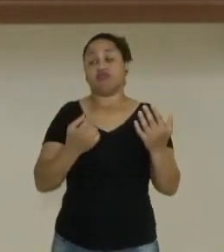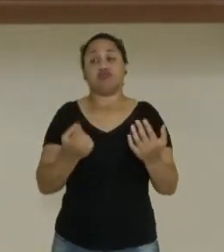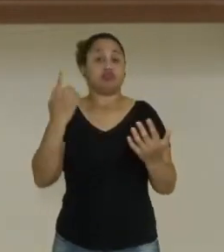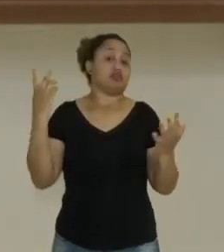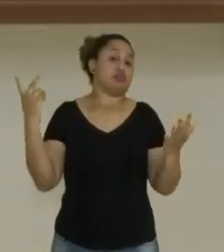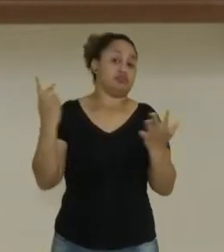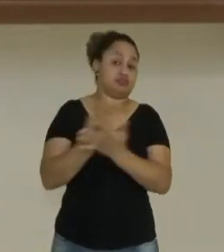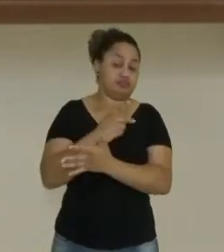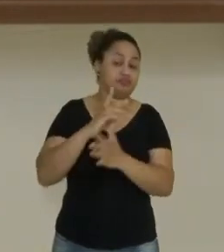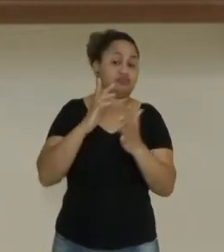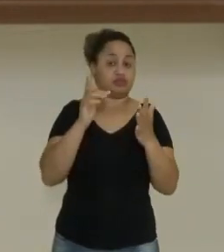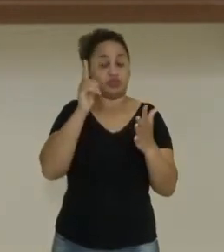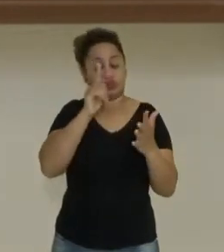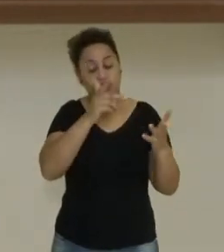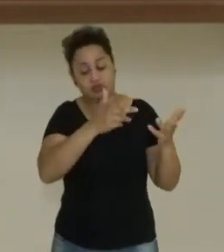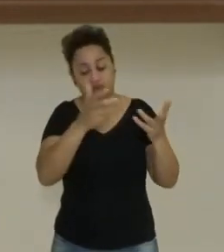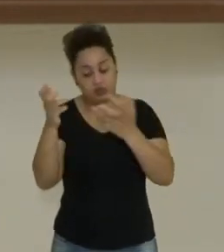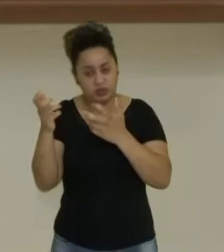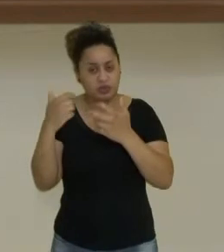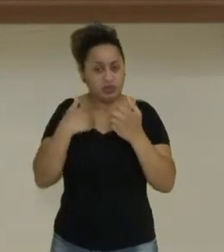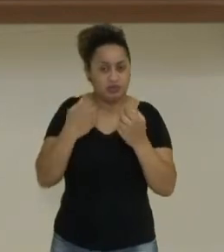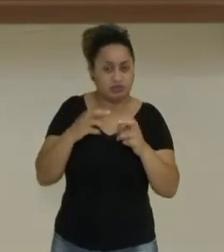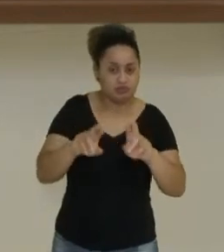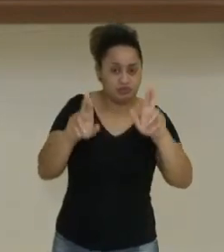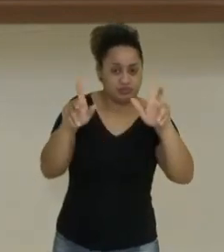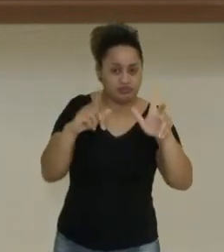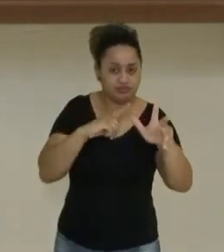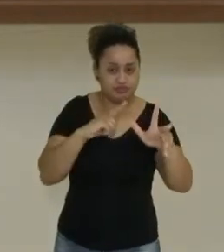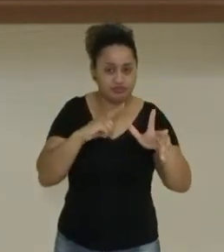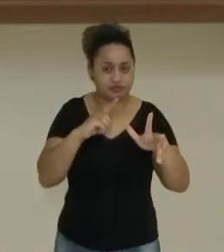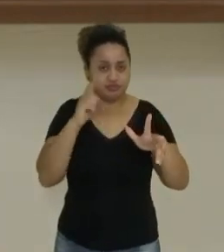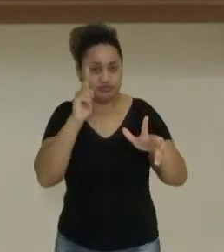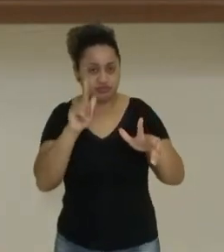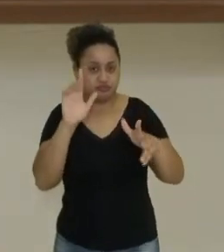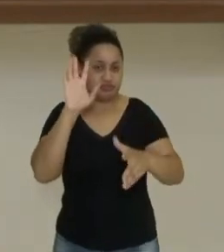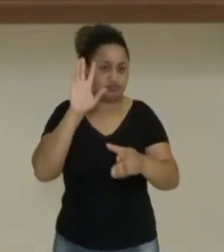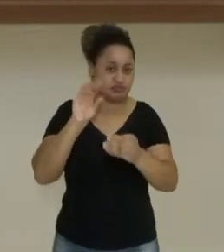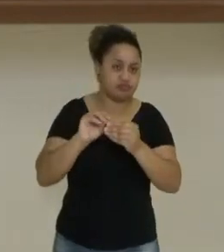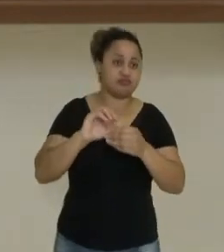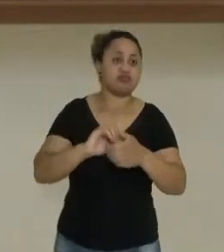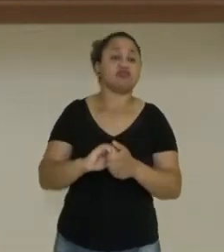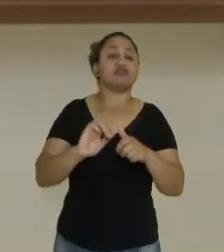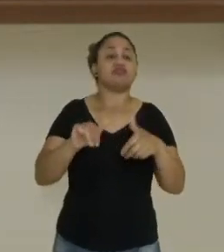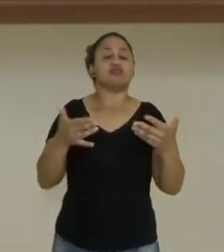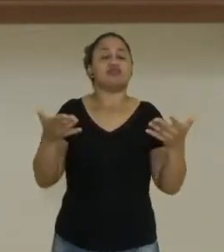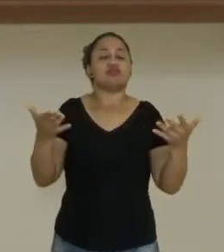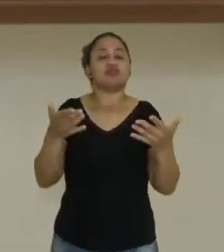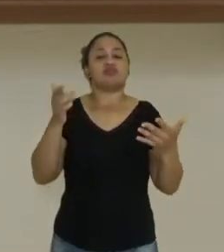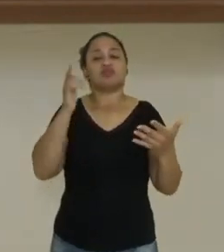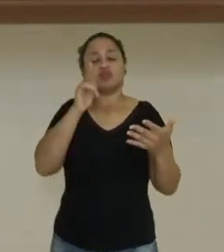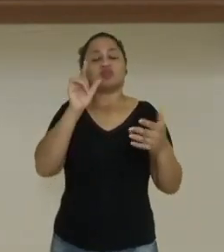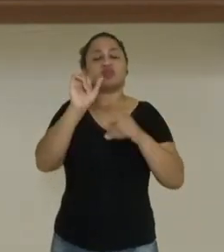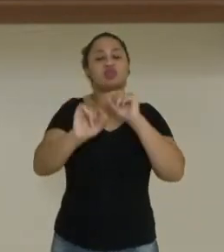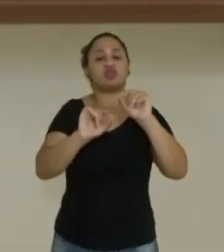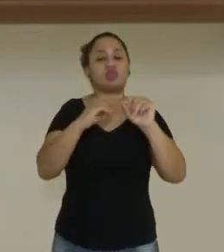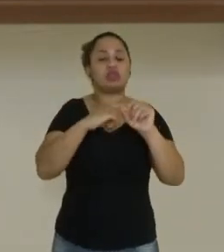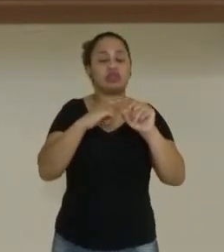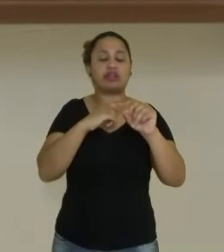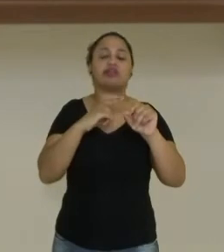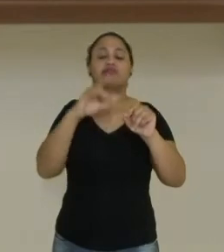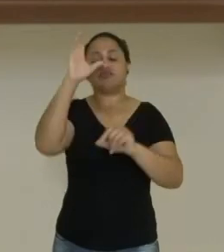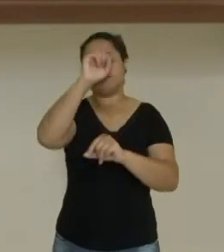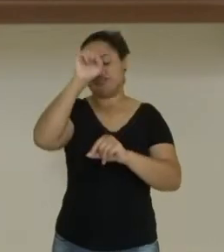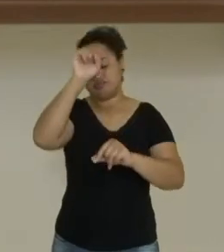né? Consegue perceber essa diferença? E para que a gente, então, ainda confirme aí esse